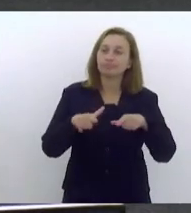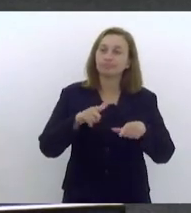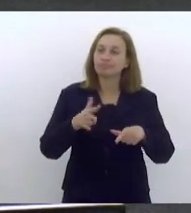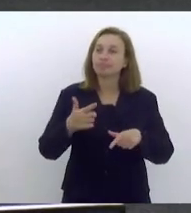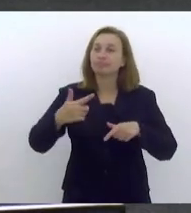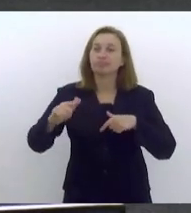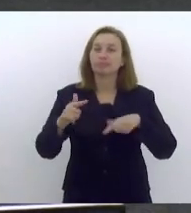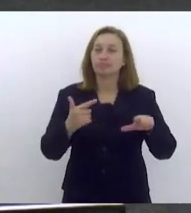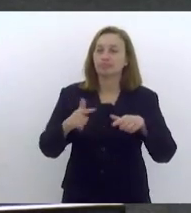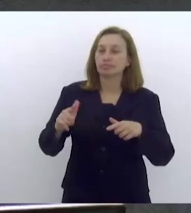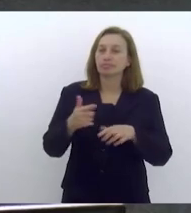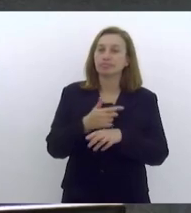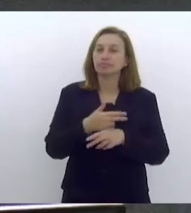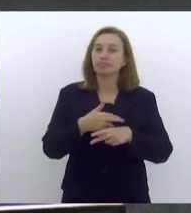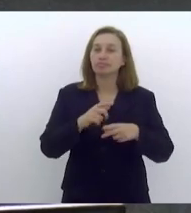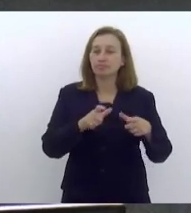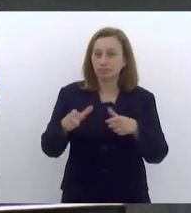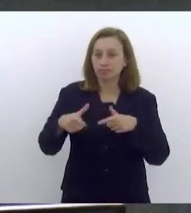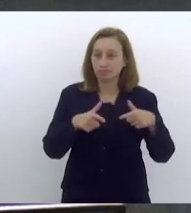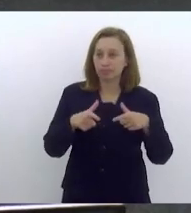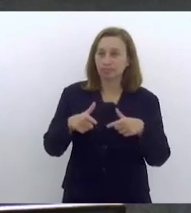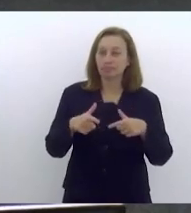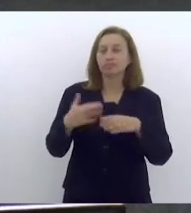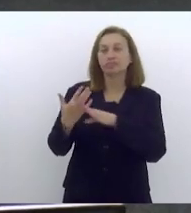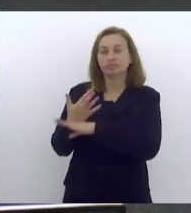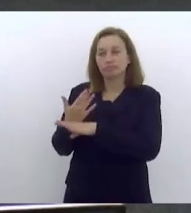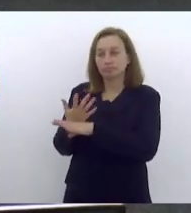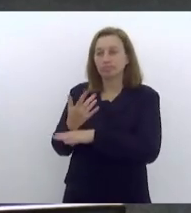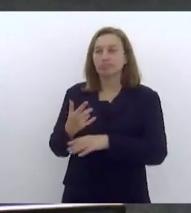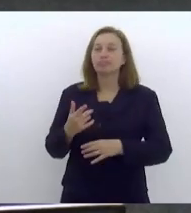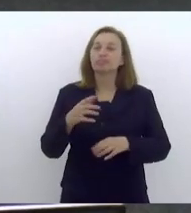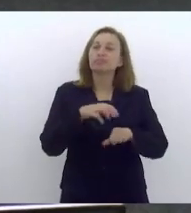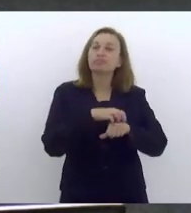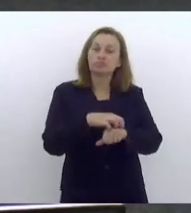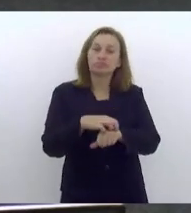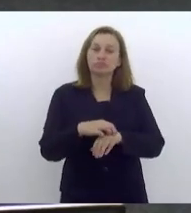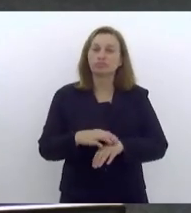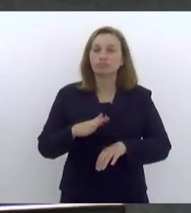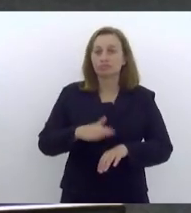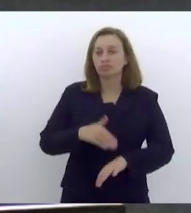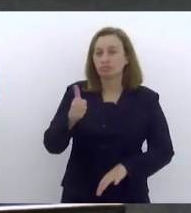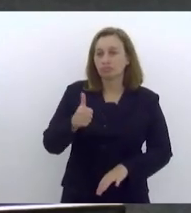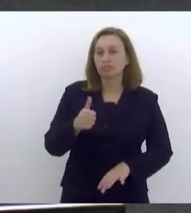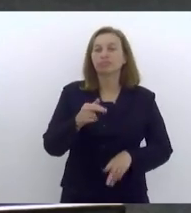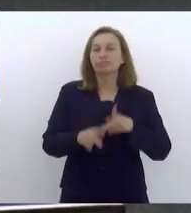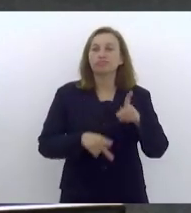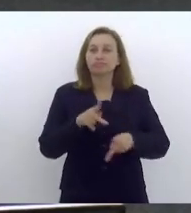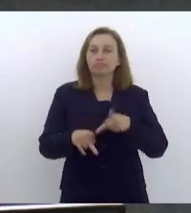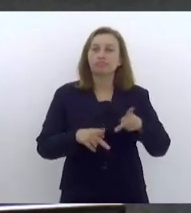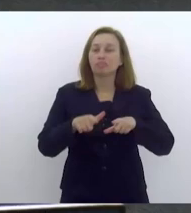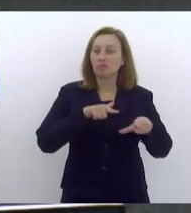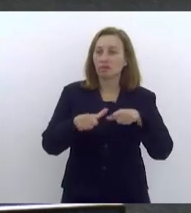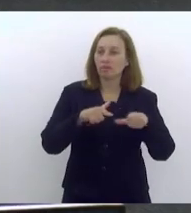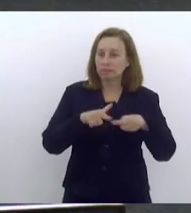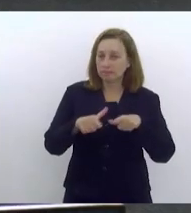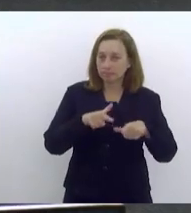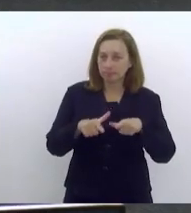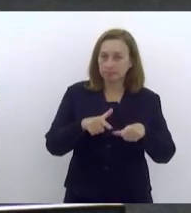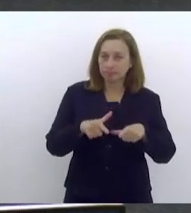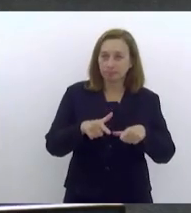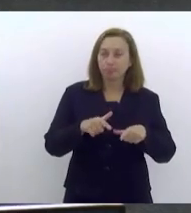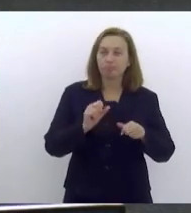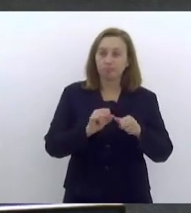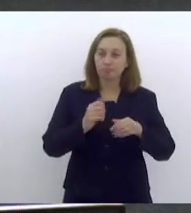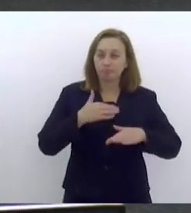somente na cidade do Duque de Caxias, pois é importante um transporte digno para a população que trabalha e faz com que o nosso país